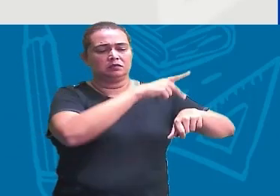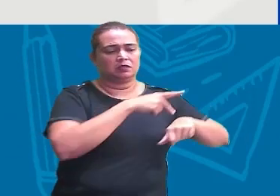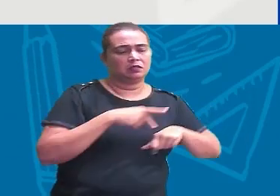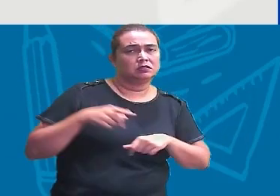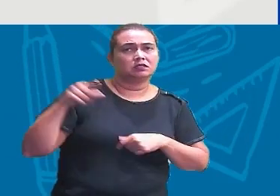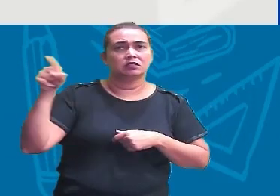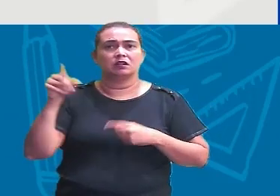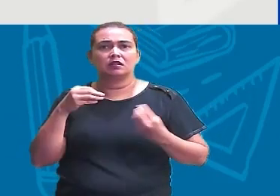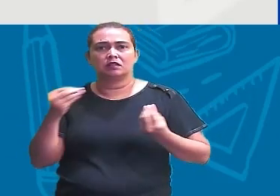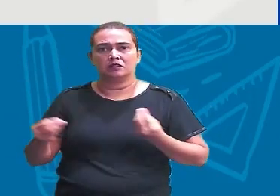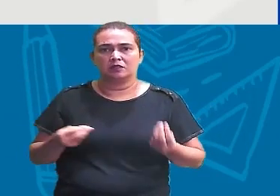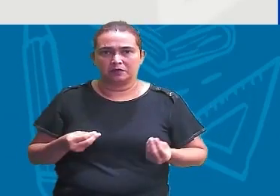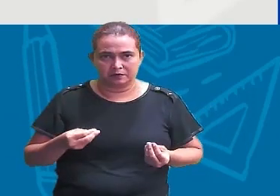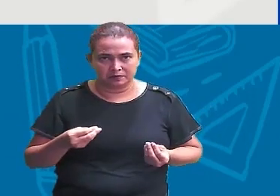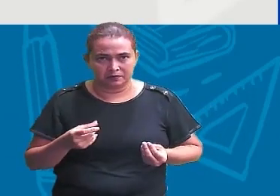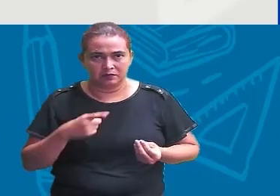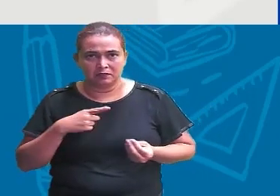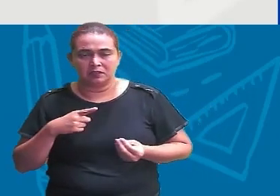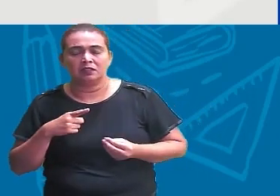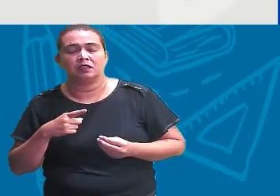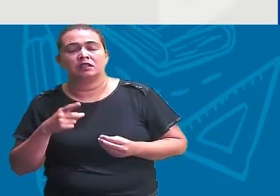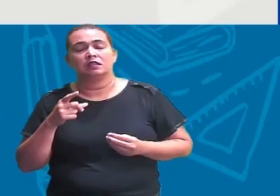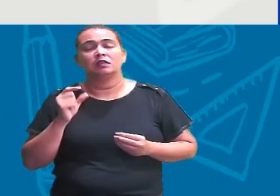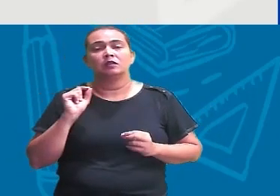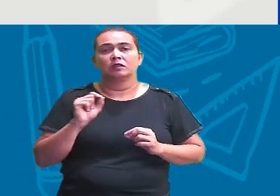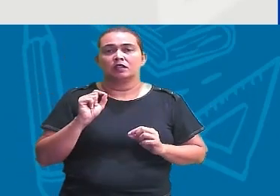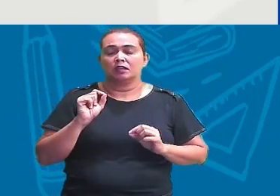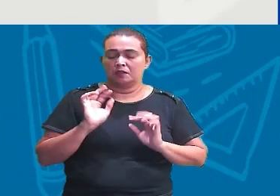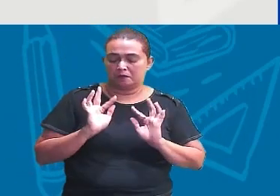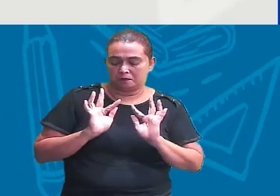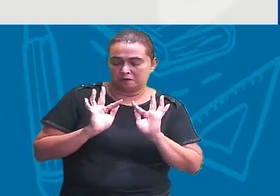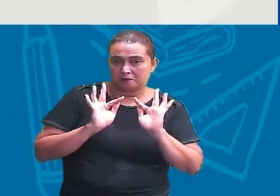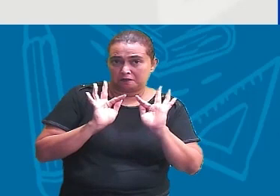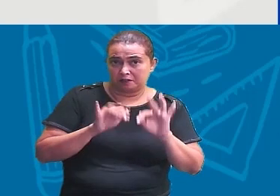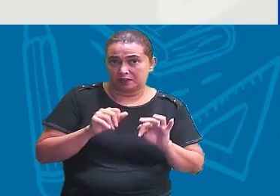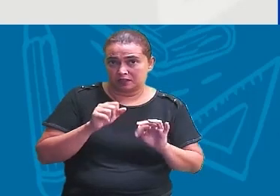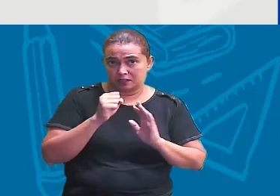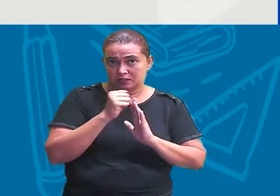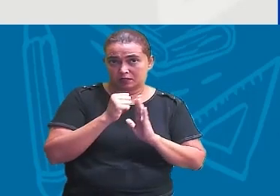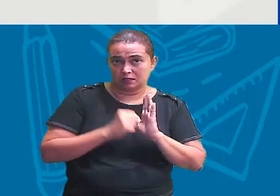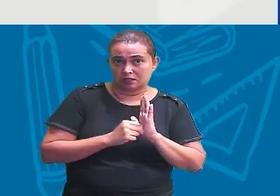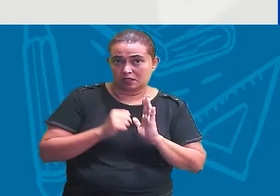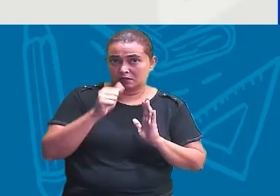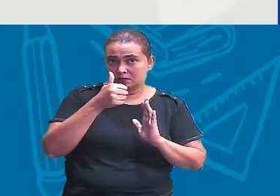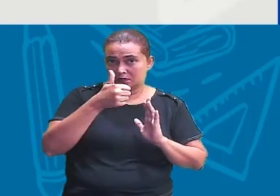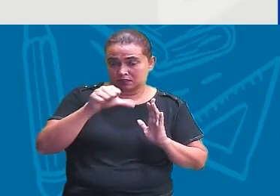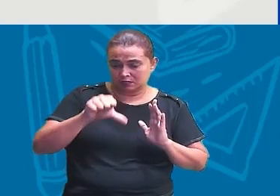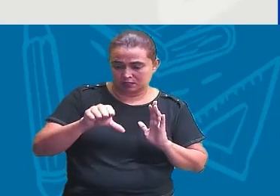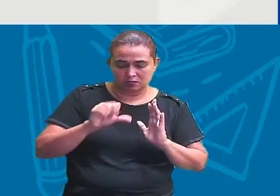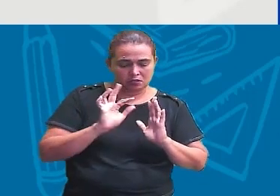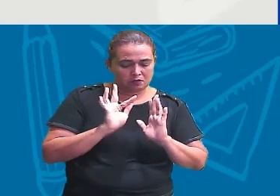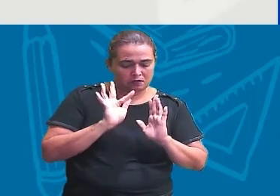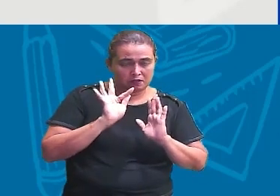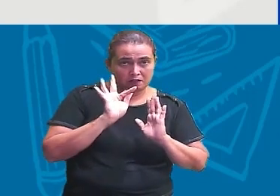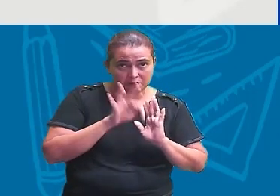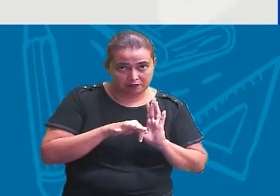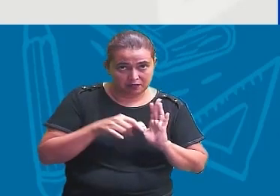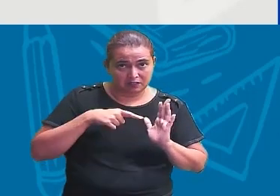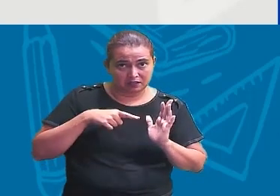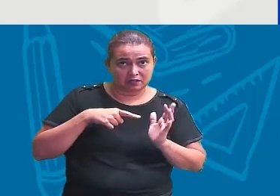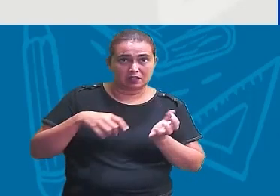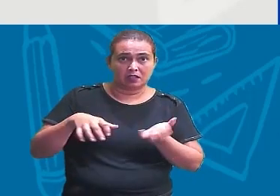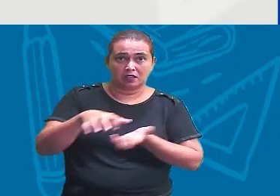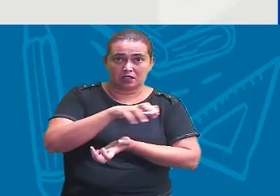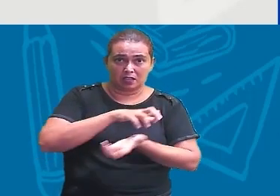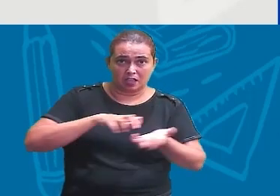ter um avanço tecnológico muito grande no mundo, né? Por conta da segunda revolução industrial. Nós temos